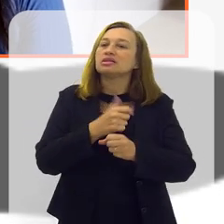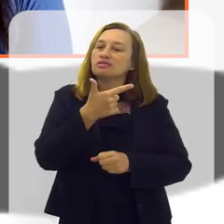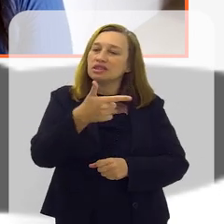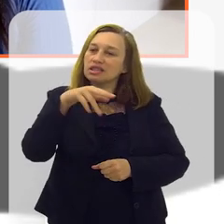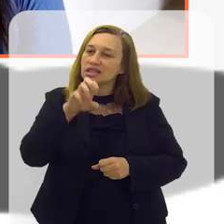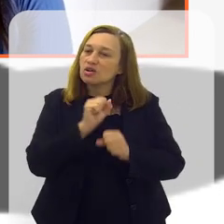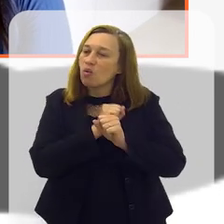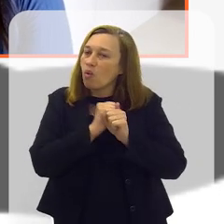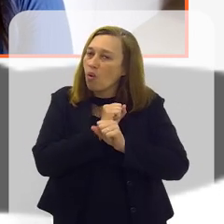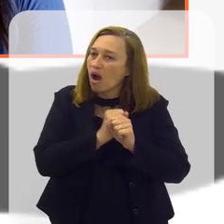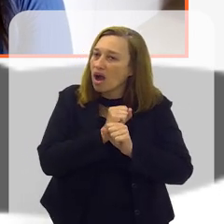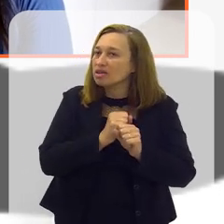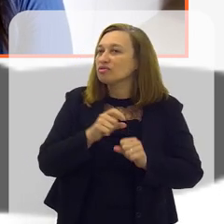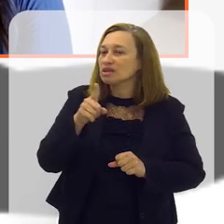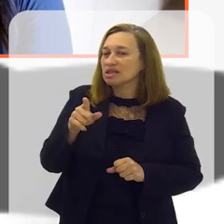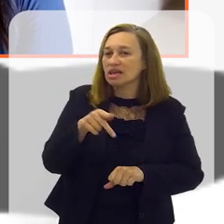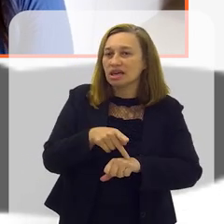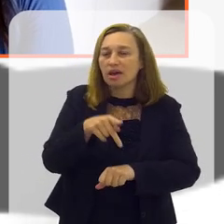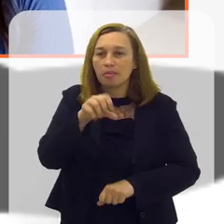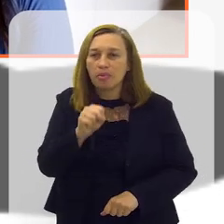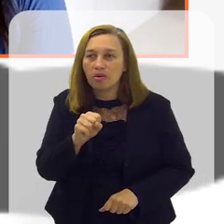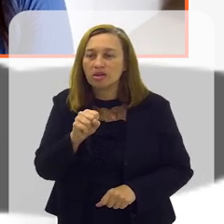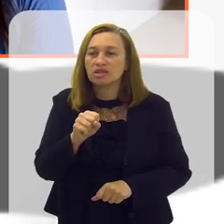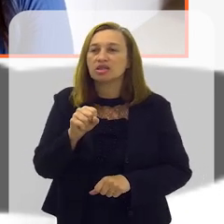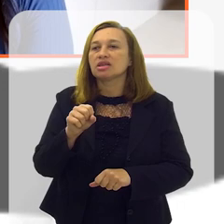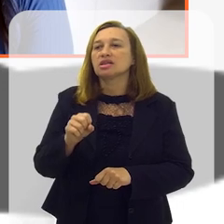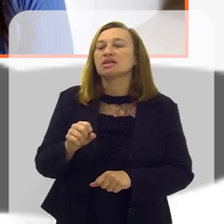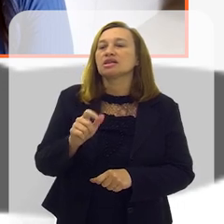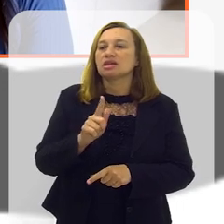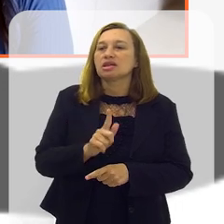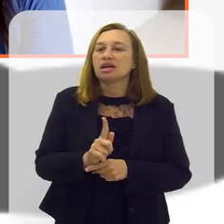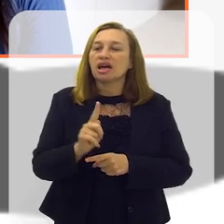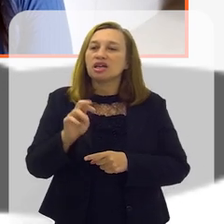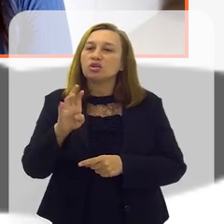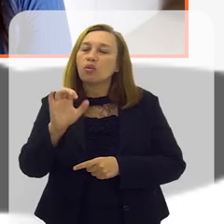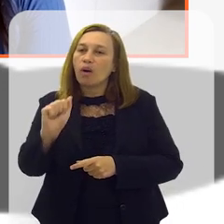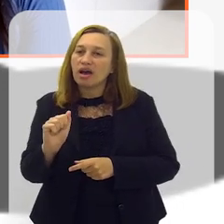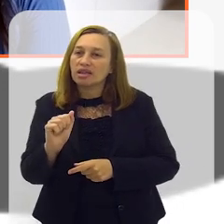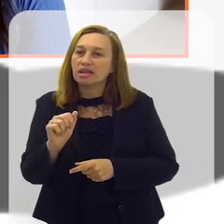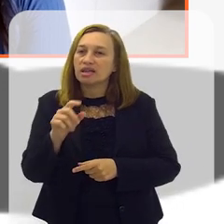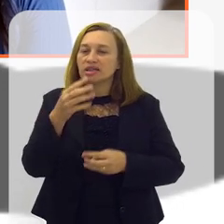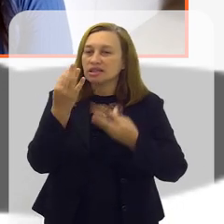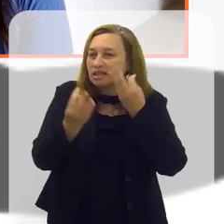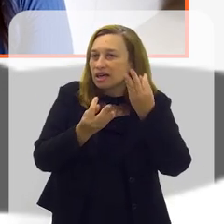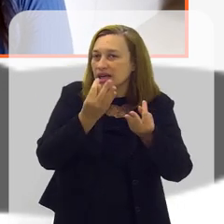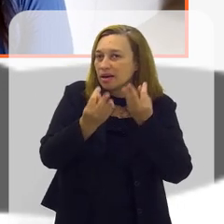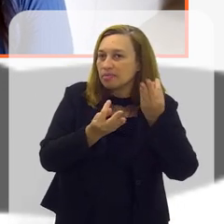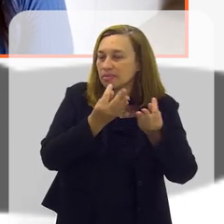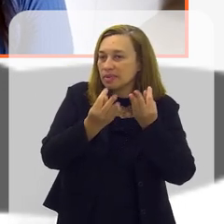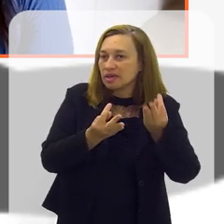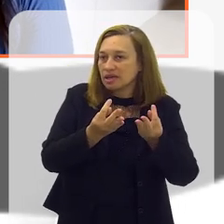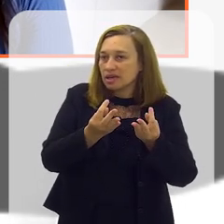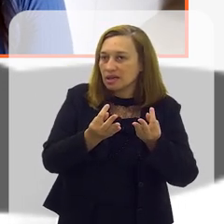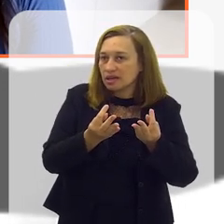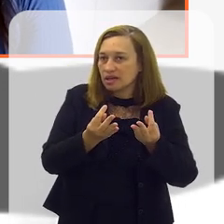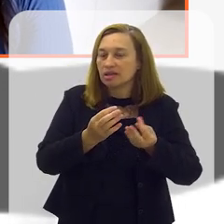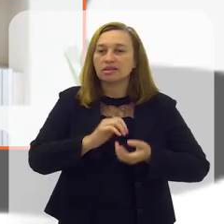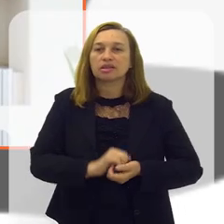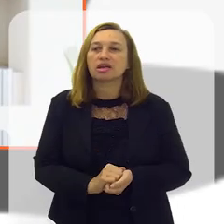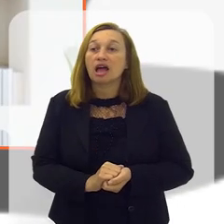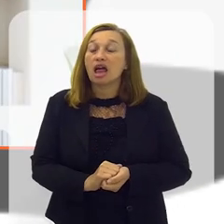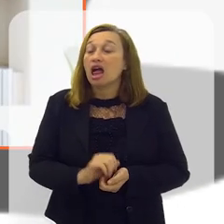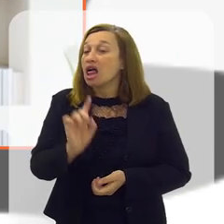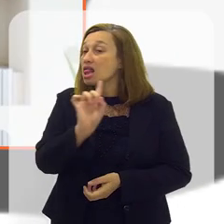longos 25 anos, né? Você que é pós-graduada em terapia cognitiva comportamental e psicóloga positiva e não